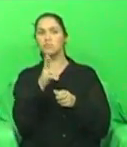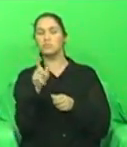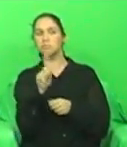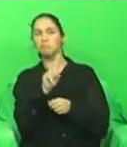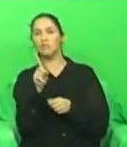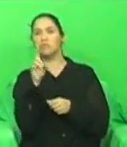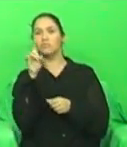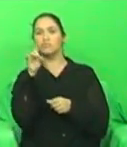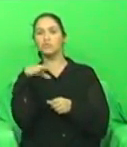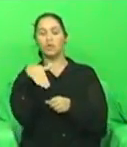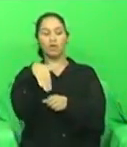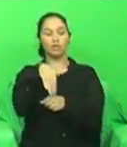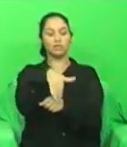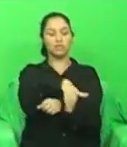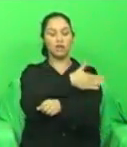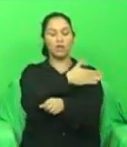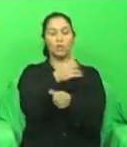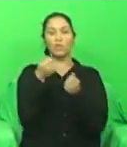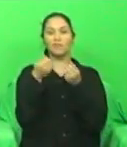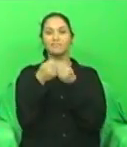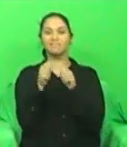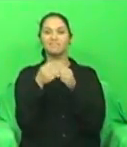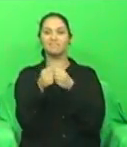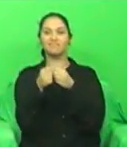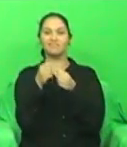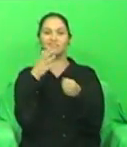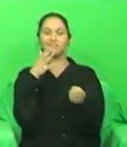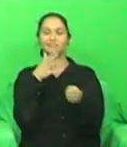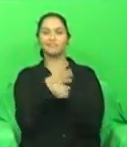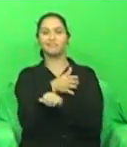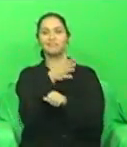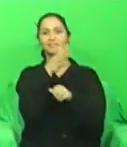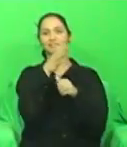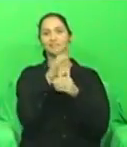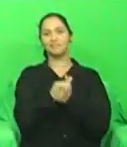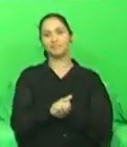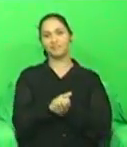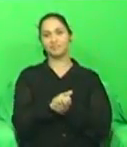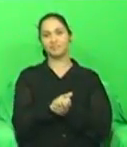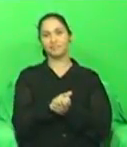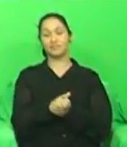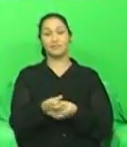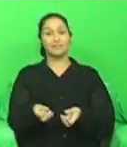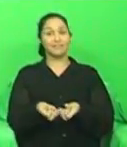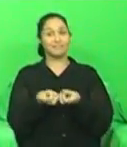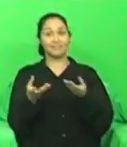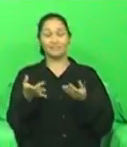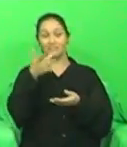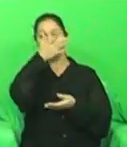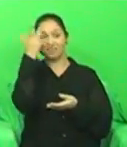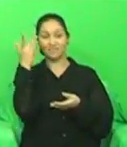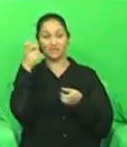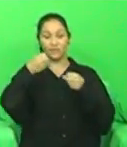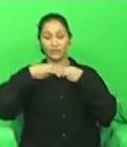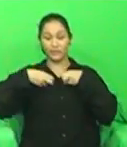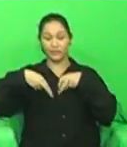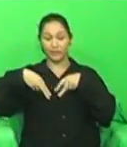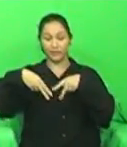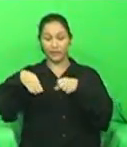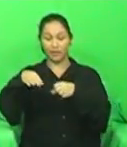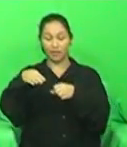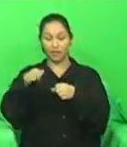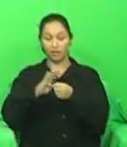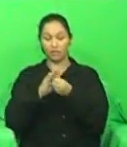residência as pessoas que atravessam que trará trafegam durante todo o tempo dentro de seus bairros andando 600